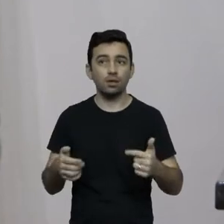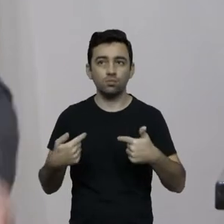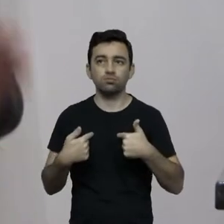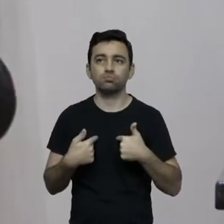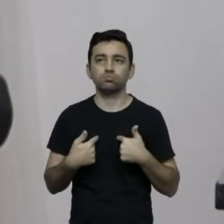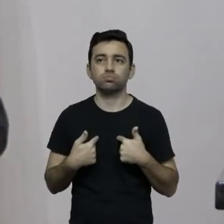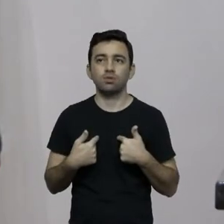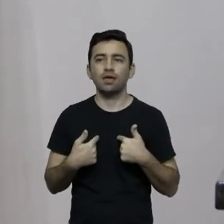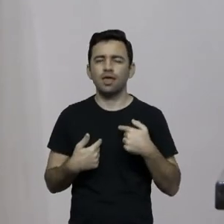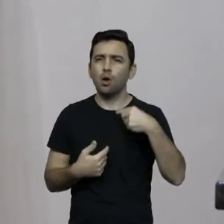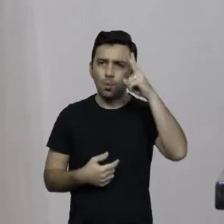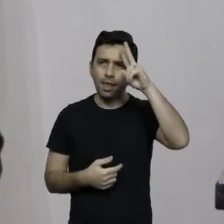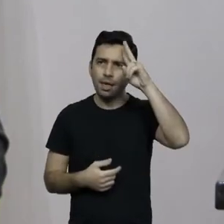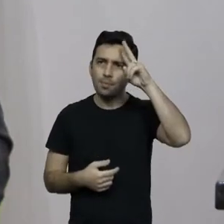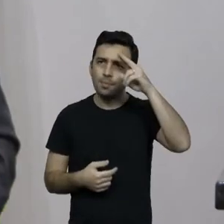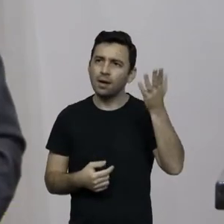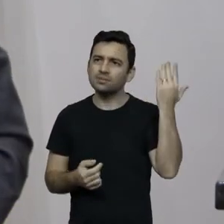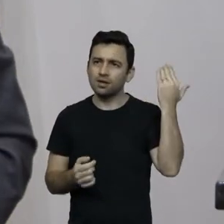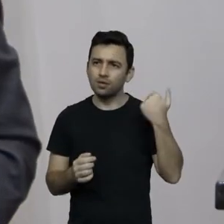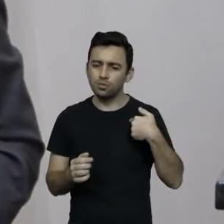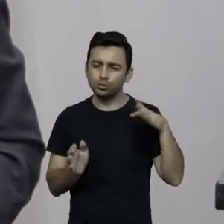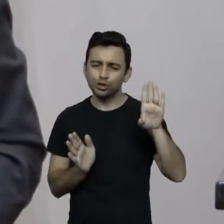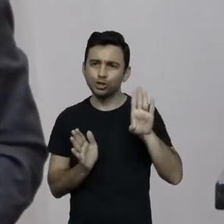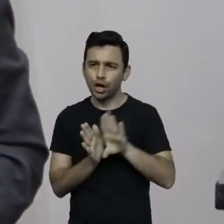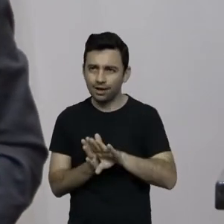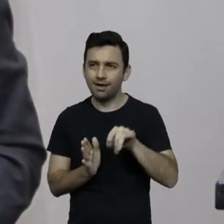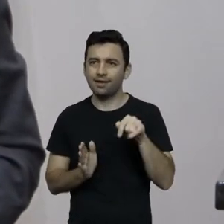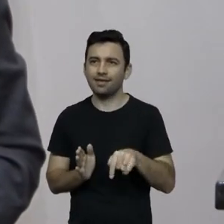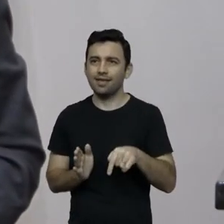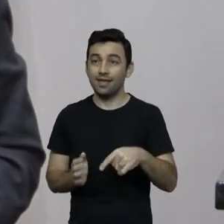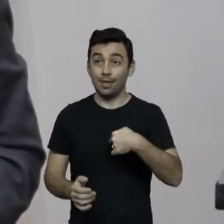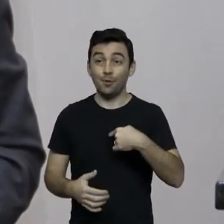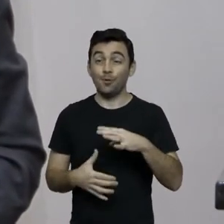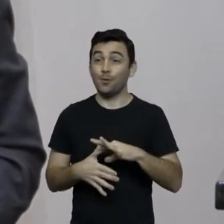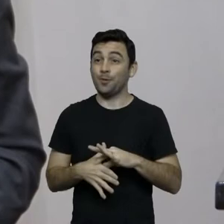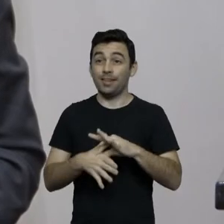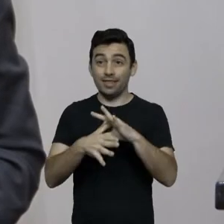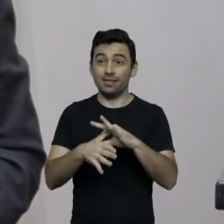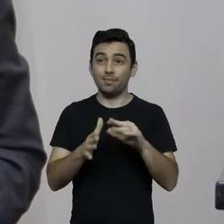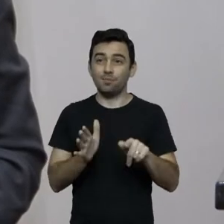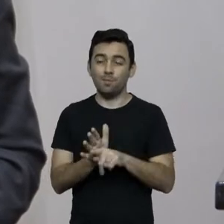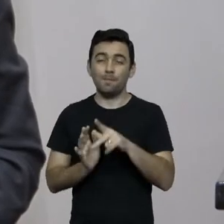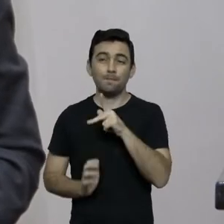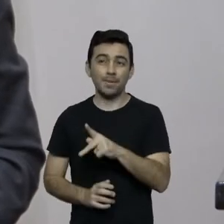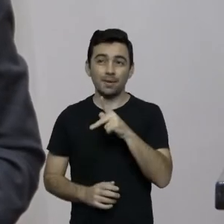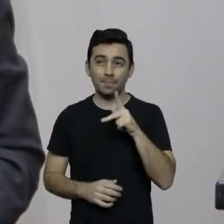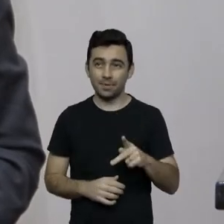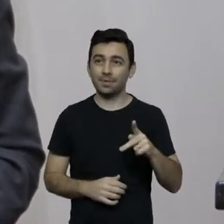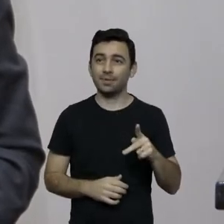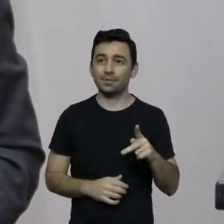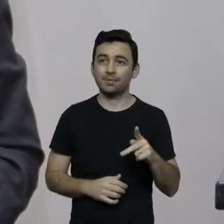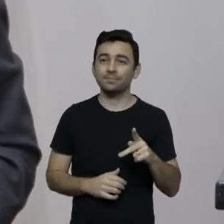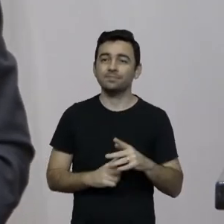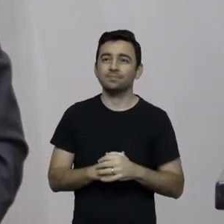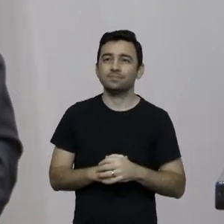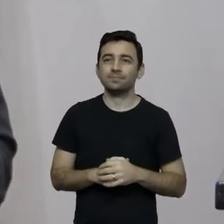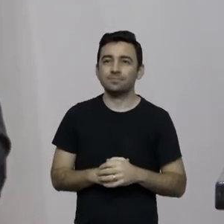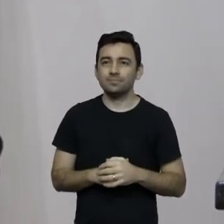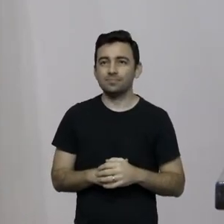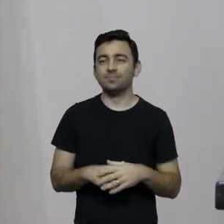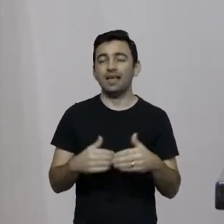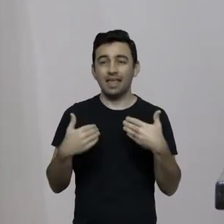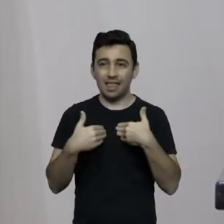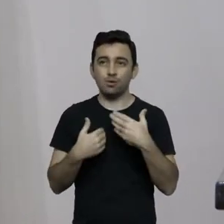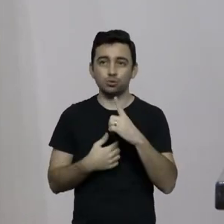quando assim que eu cheguei aqui nessa casa eu era o líder do PP do partido progressista o partido que eu